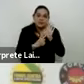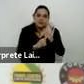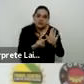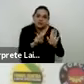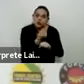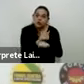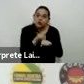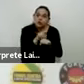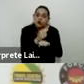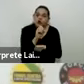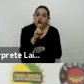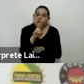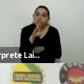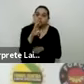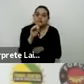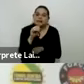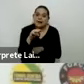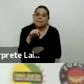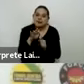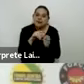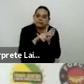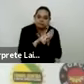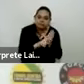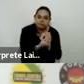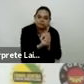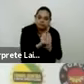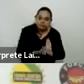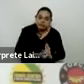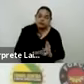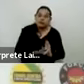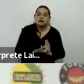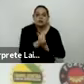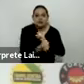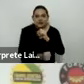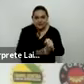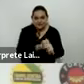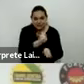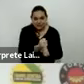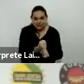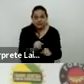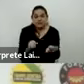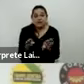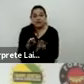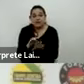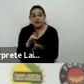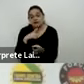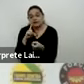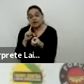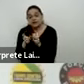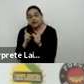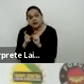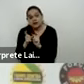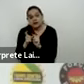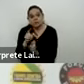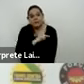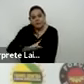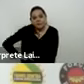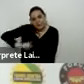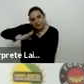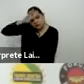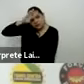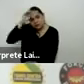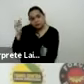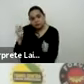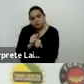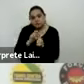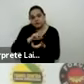2021. Ontem teve uma reunião do presidente com lideranças no Congresso para bater o martelo